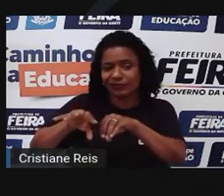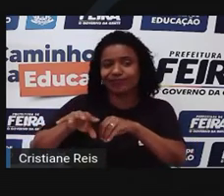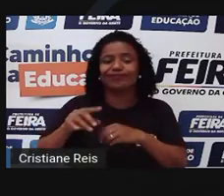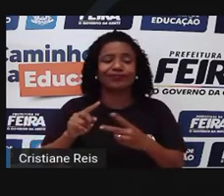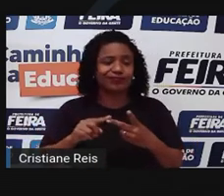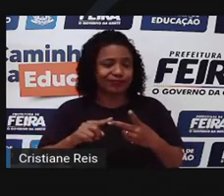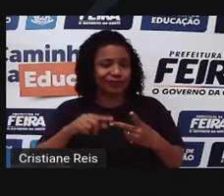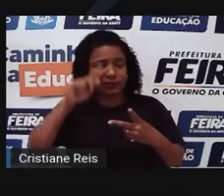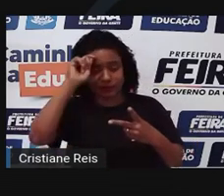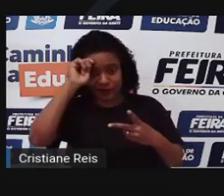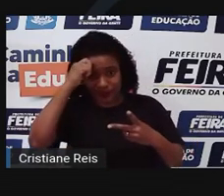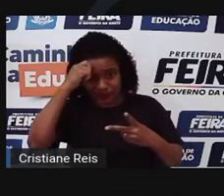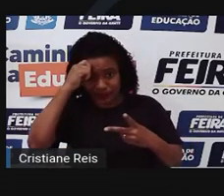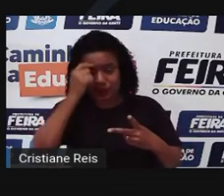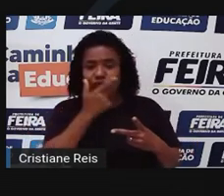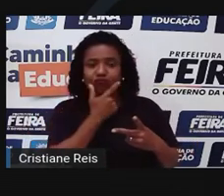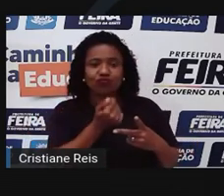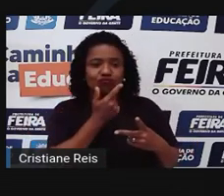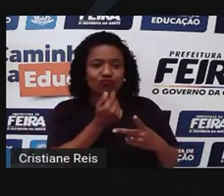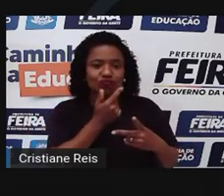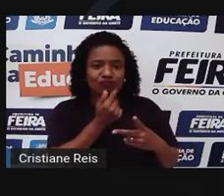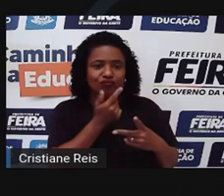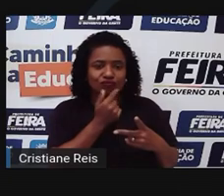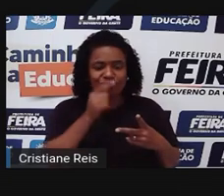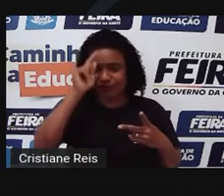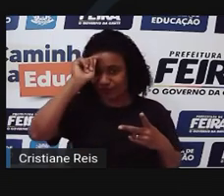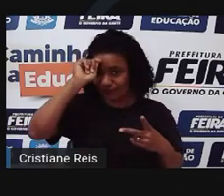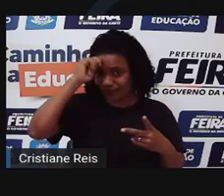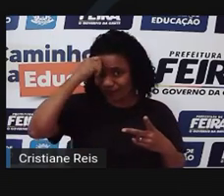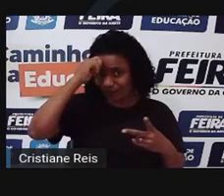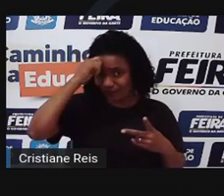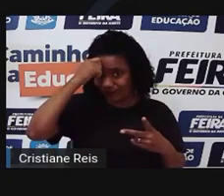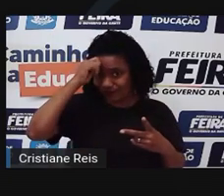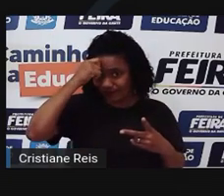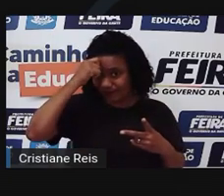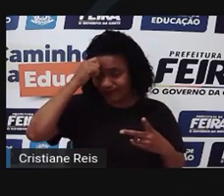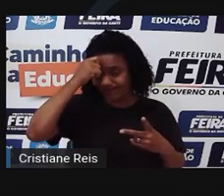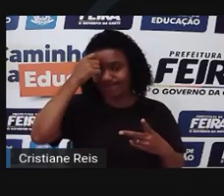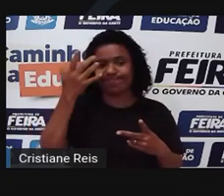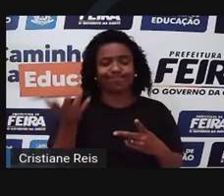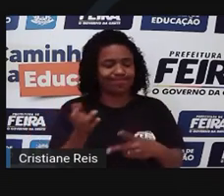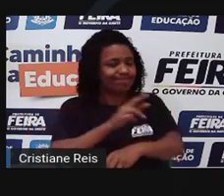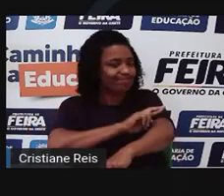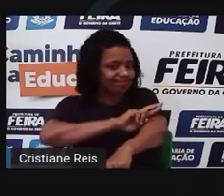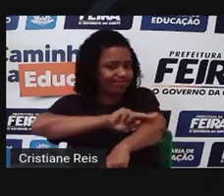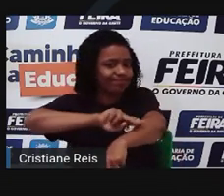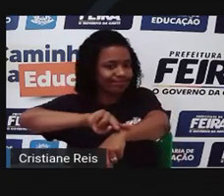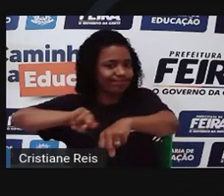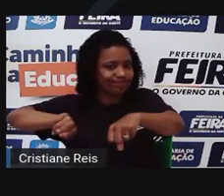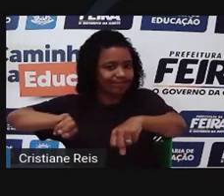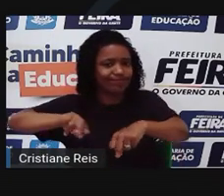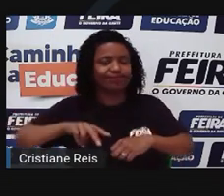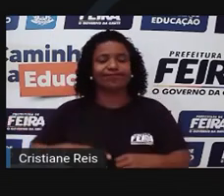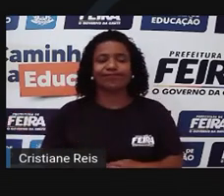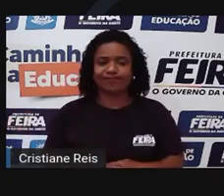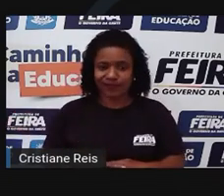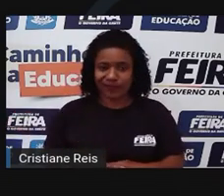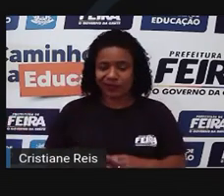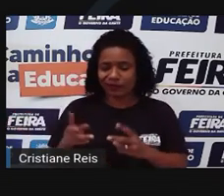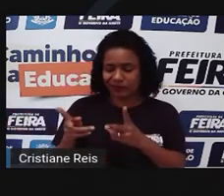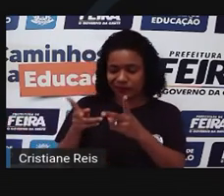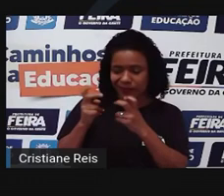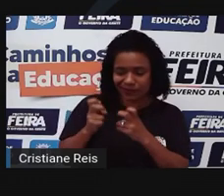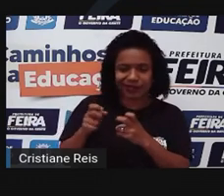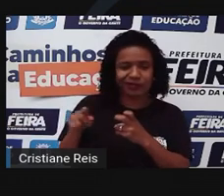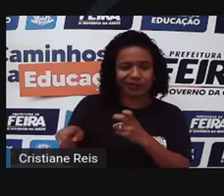Negros, meninos negros, especialmente, quando você faz a interface gênero e raça, né, ela tem uma especificidade